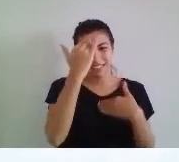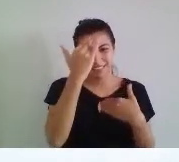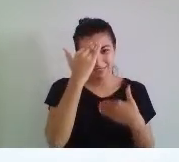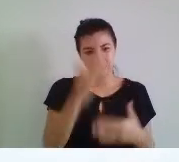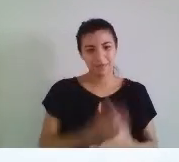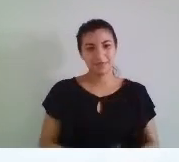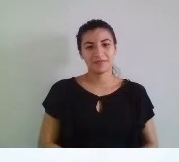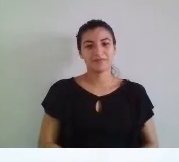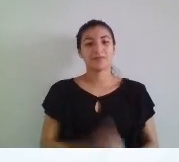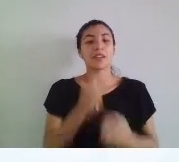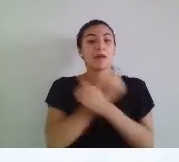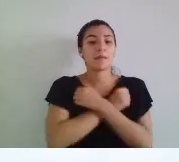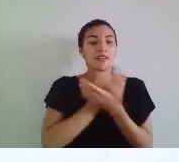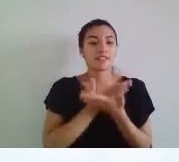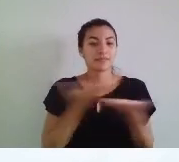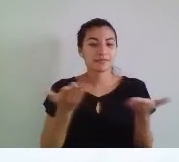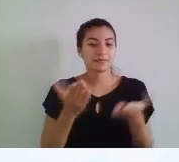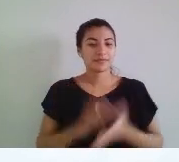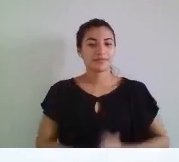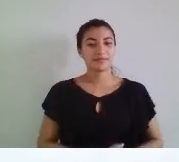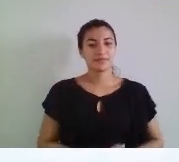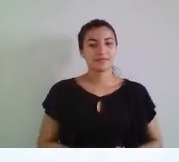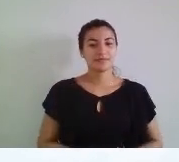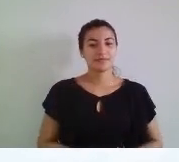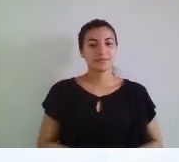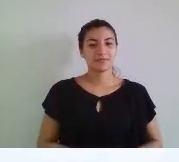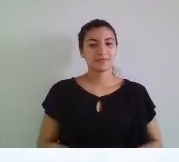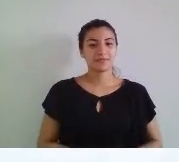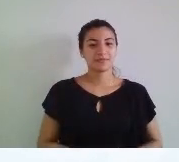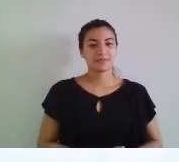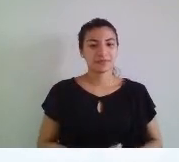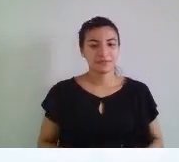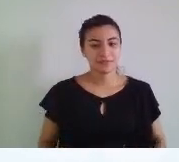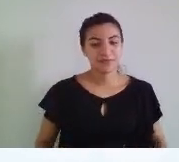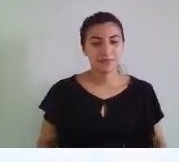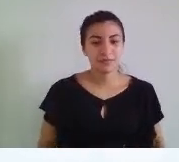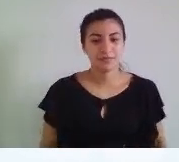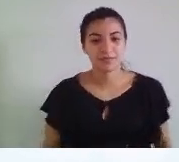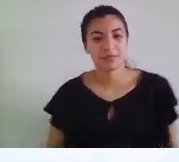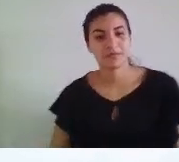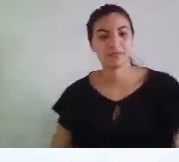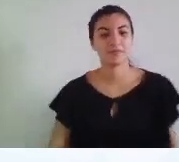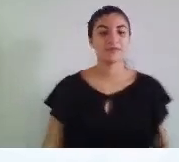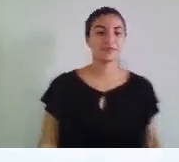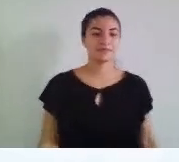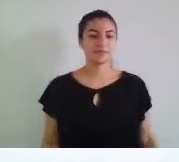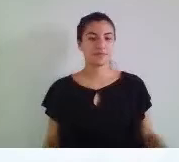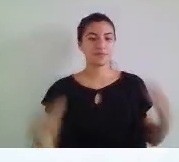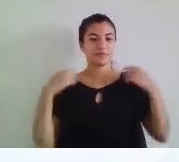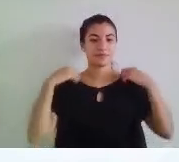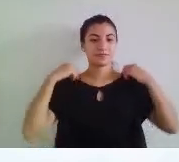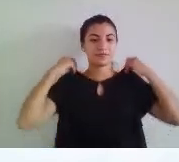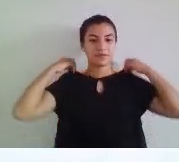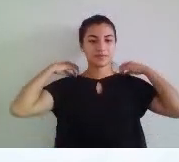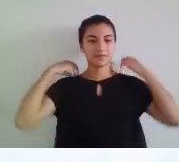Obrigada. Um abraço a todos. Obrigada.